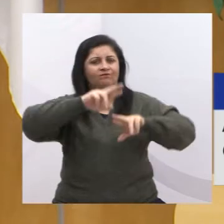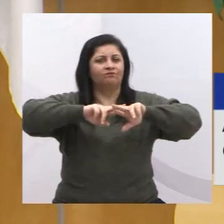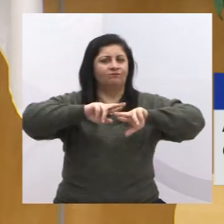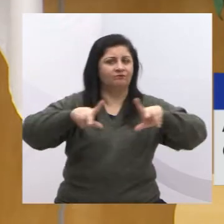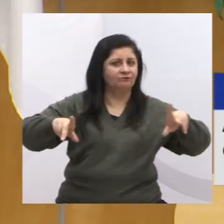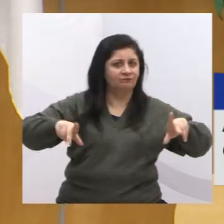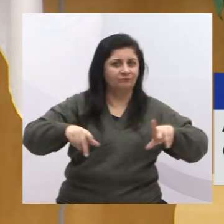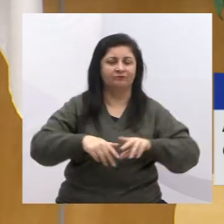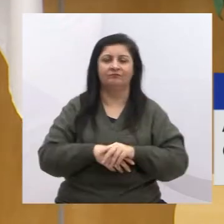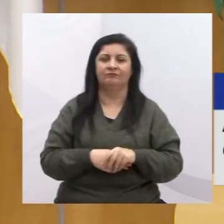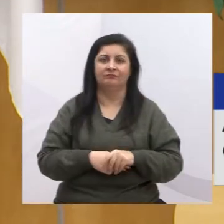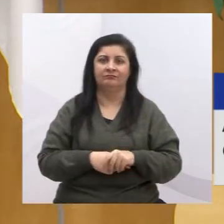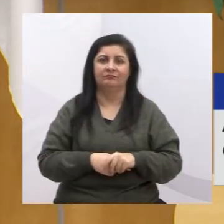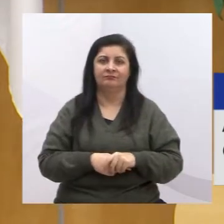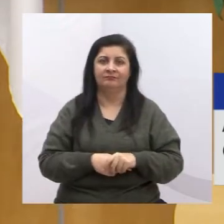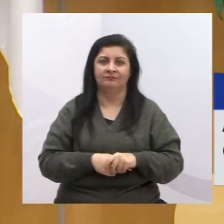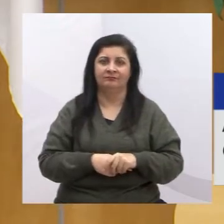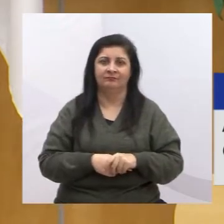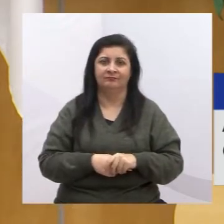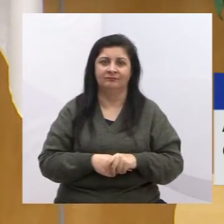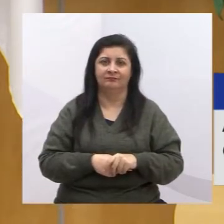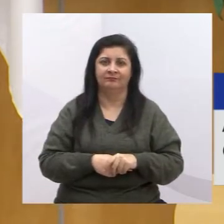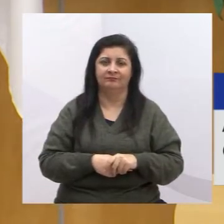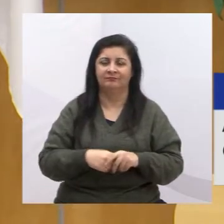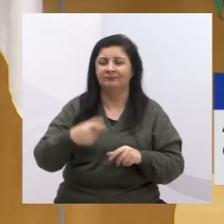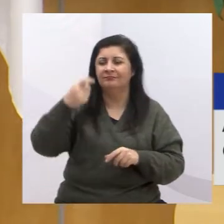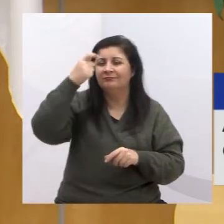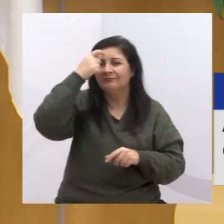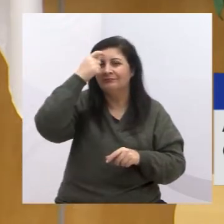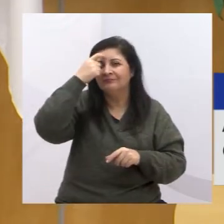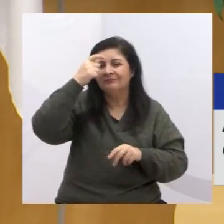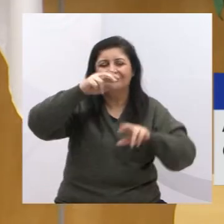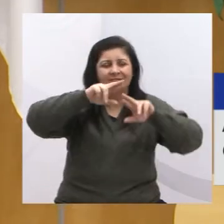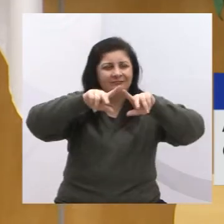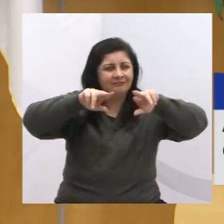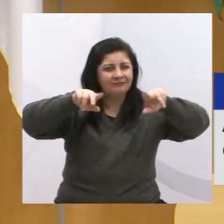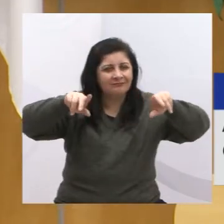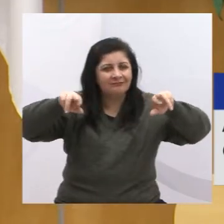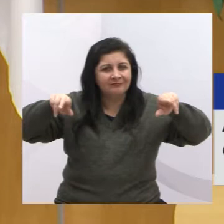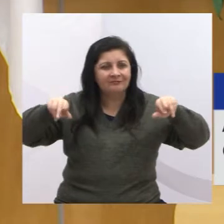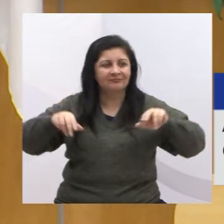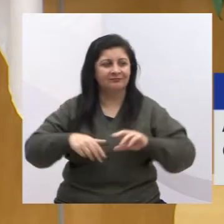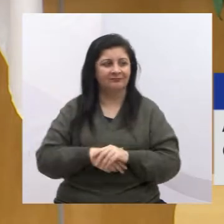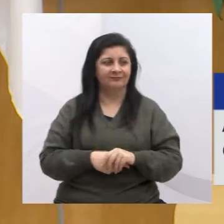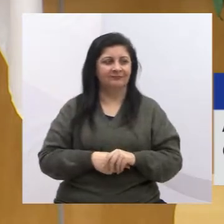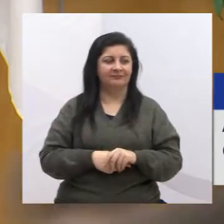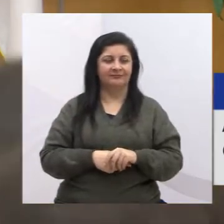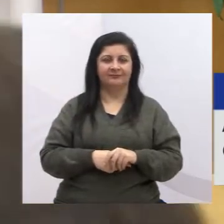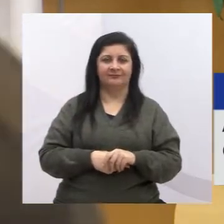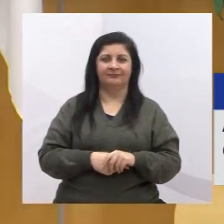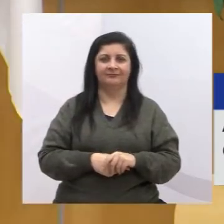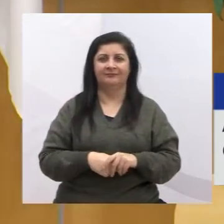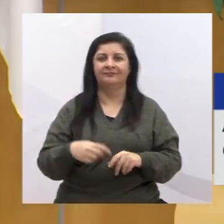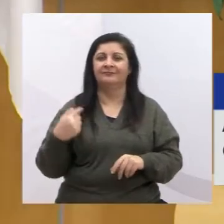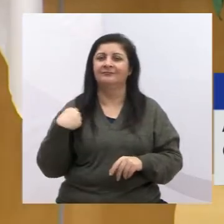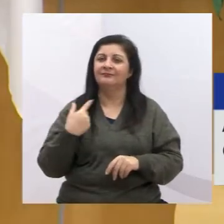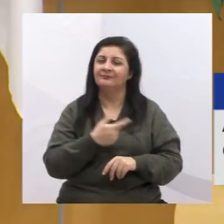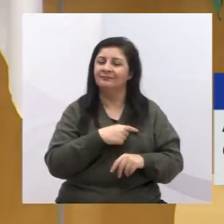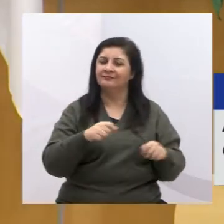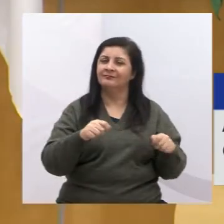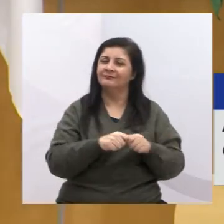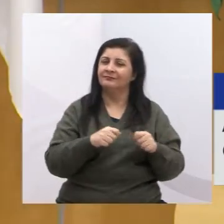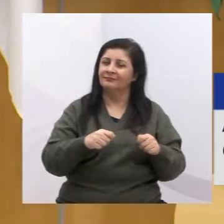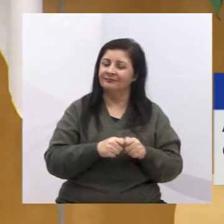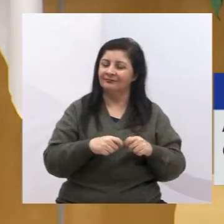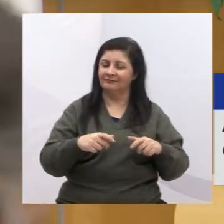diversas, a mentalidade de cada um é diferente. Então, vamos fazer a nossa lição